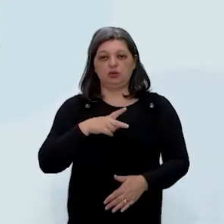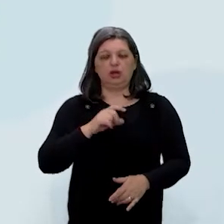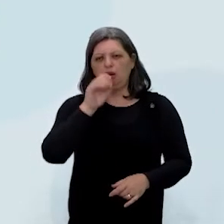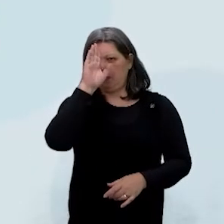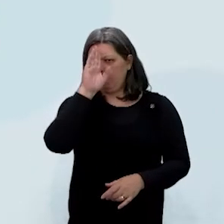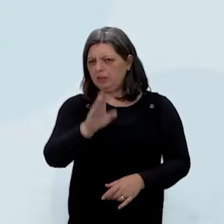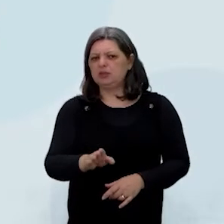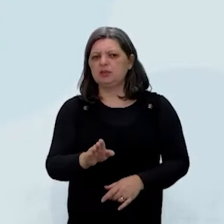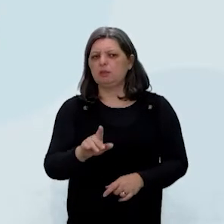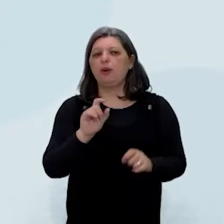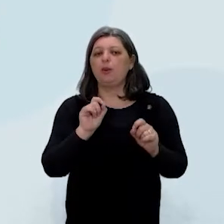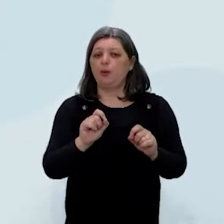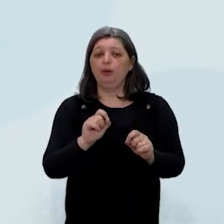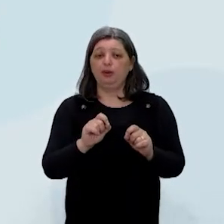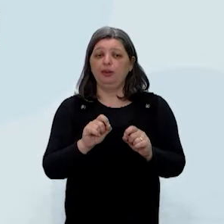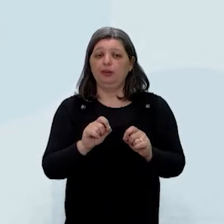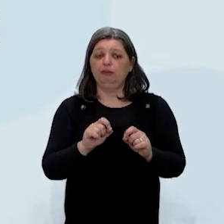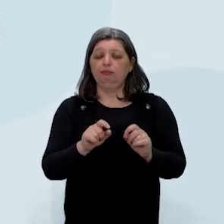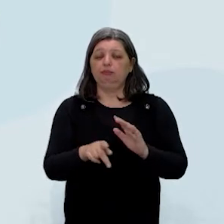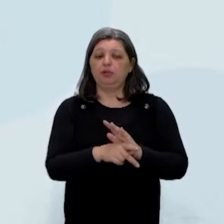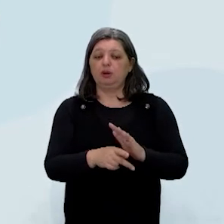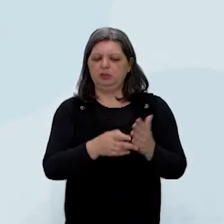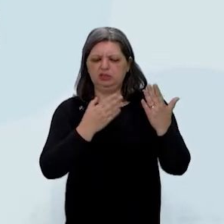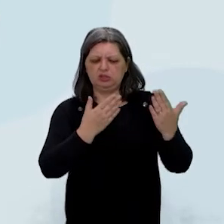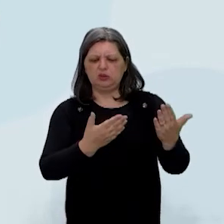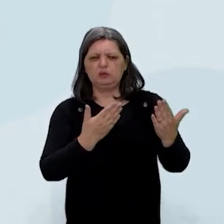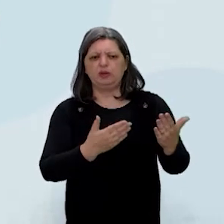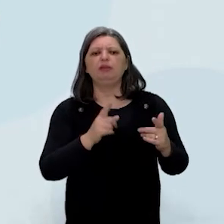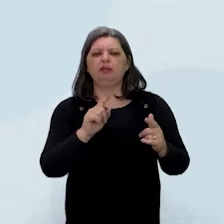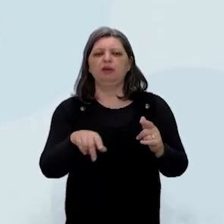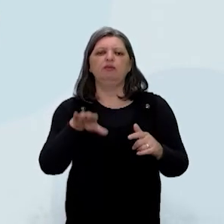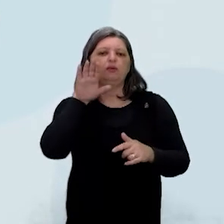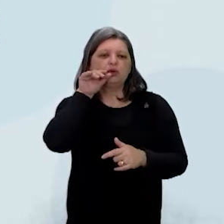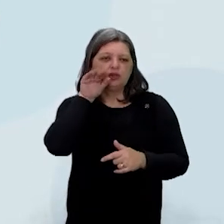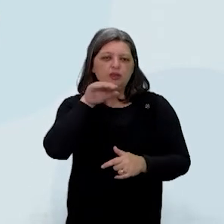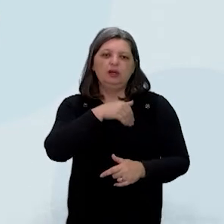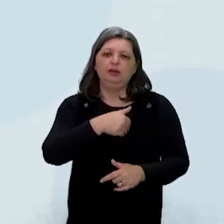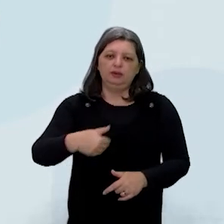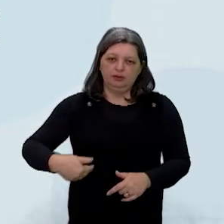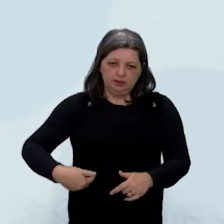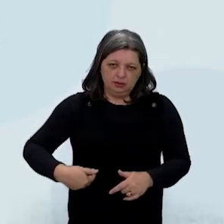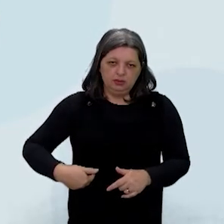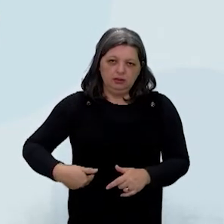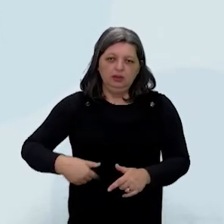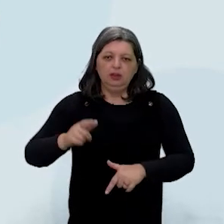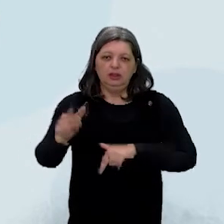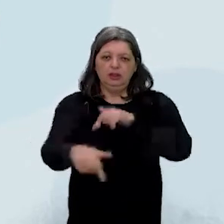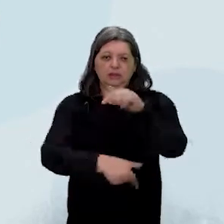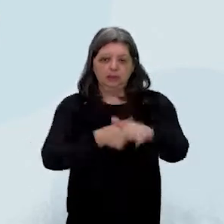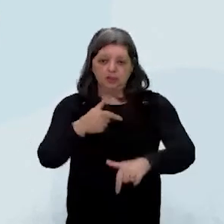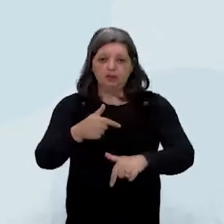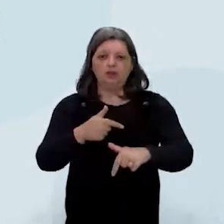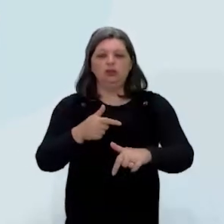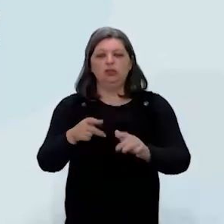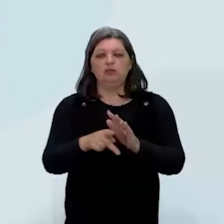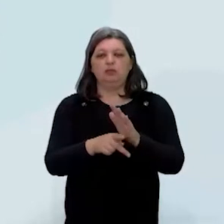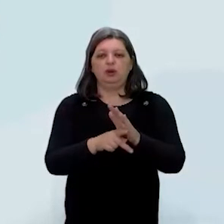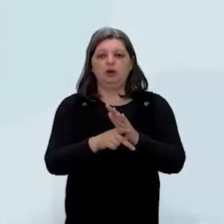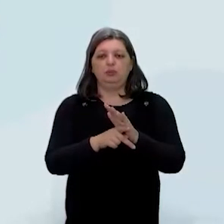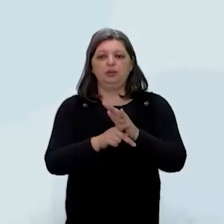principal alvo das suspeitas foram funcionários públicos, trabalhadores da indústria do entretenimento, educadores